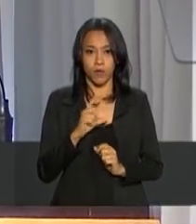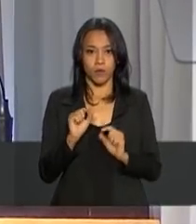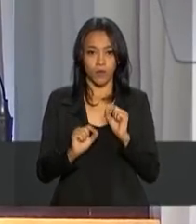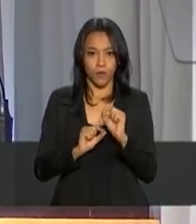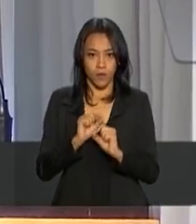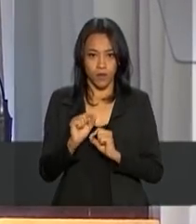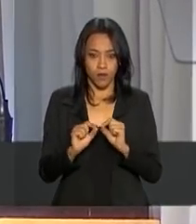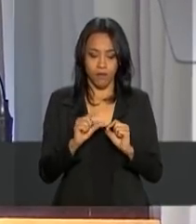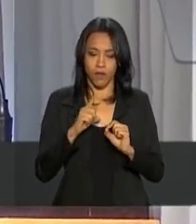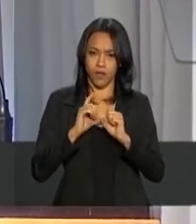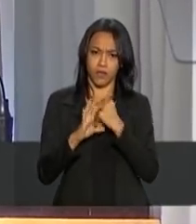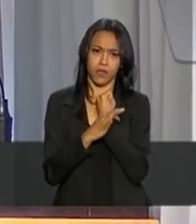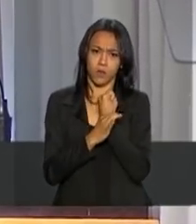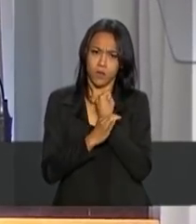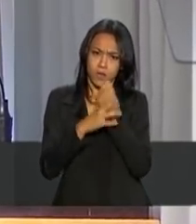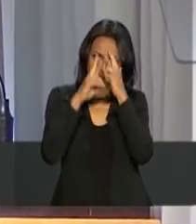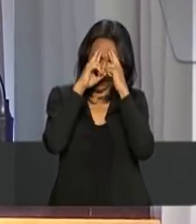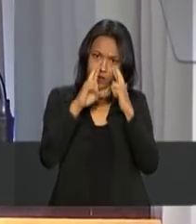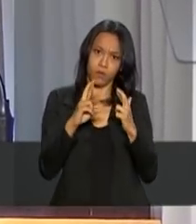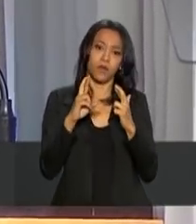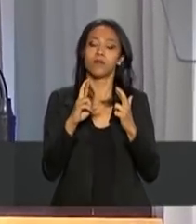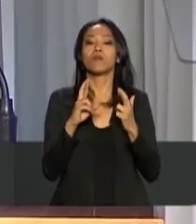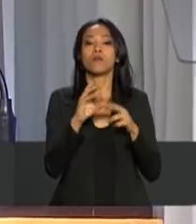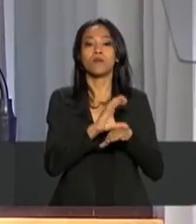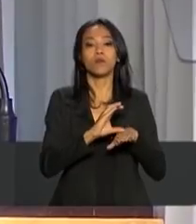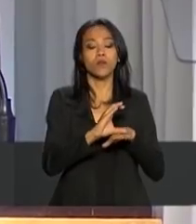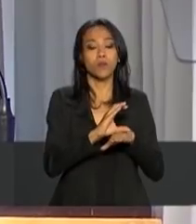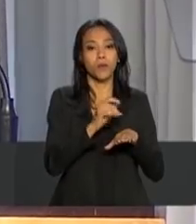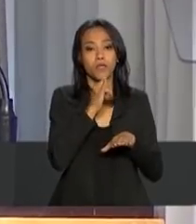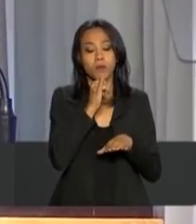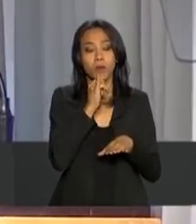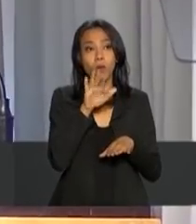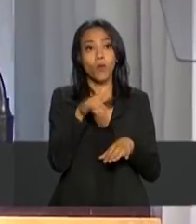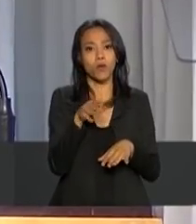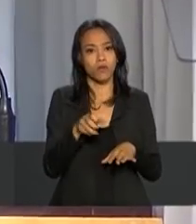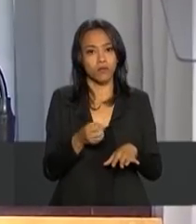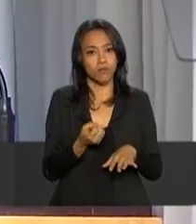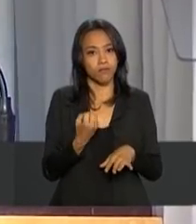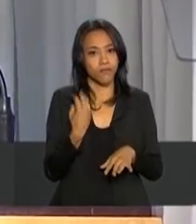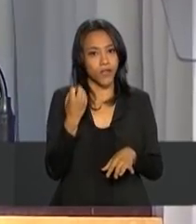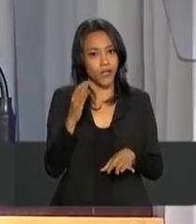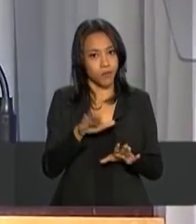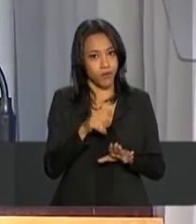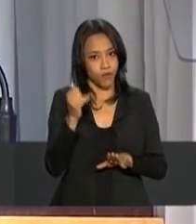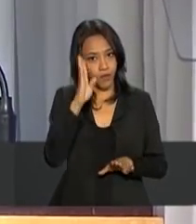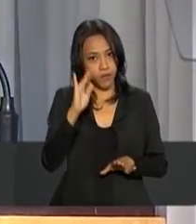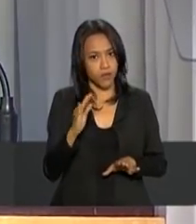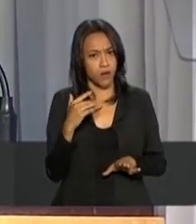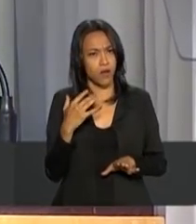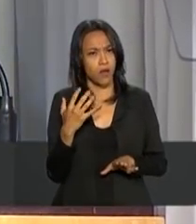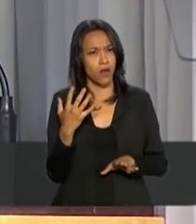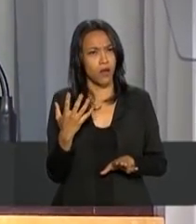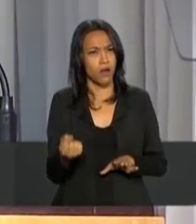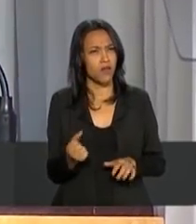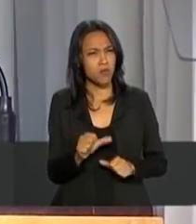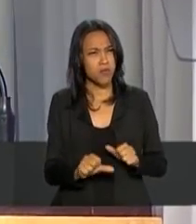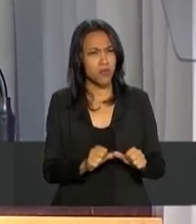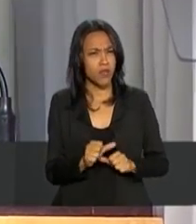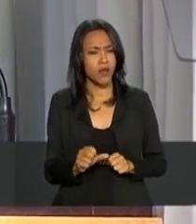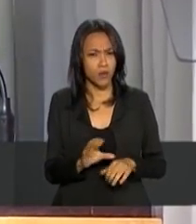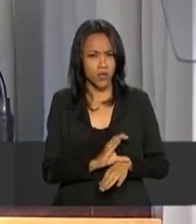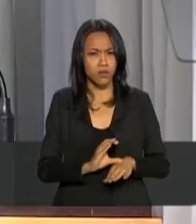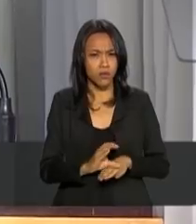para ter segurança jurídica, quando você vai para o exterior, o presidente vem cá, vamos mudar lá a Constituição? Como é que é isso aí? As pessoas